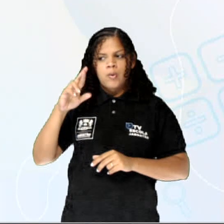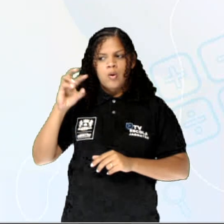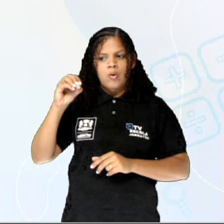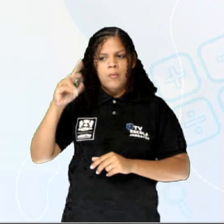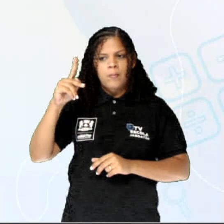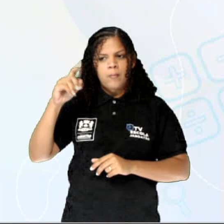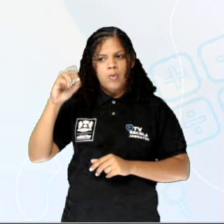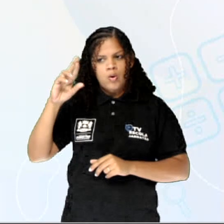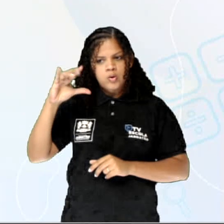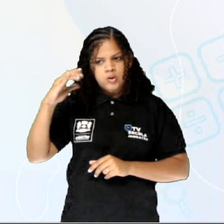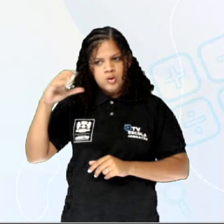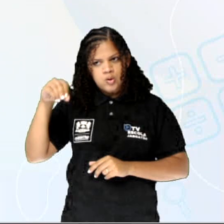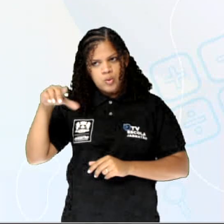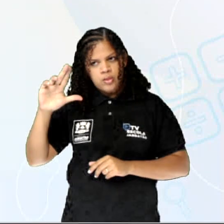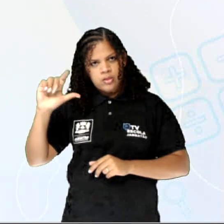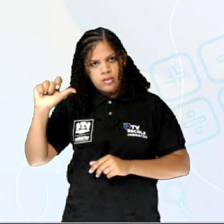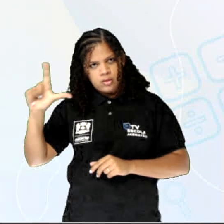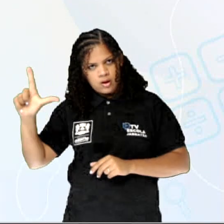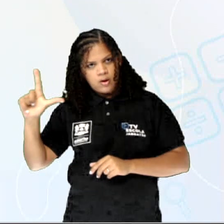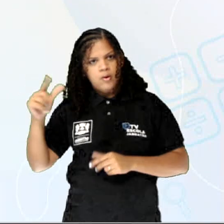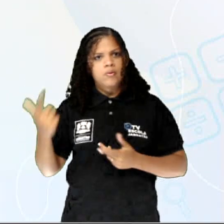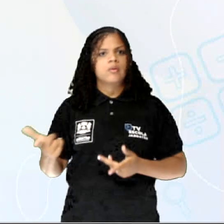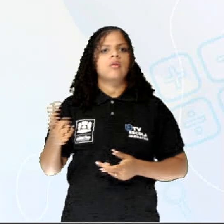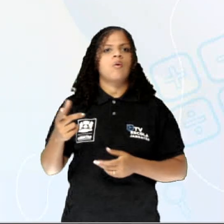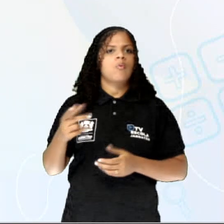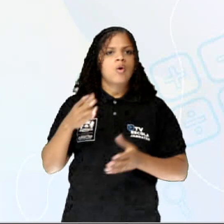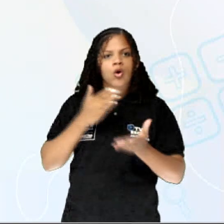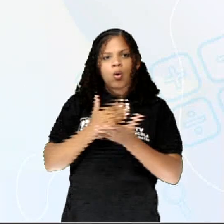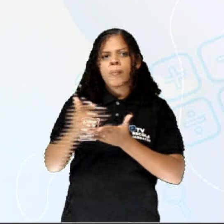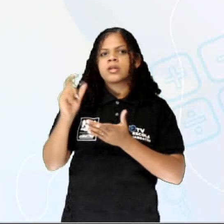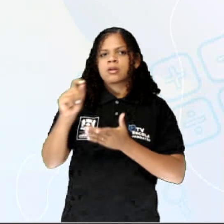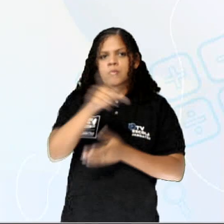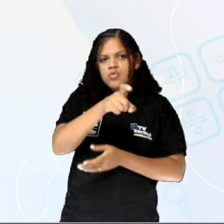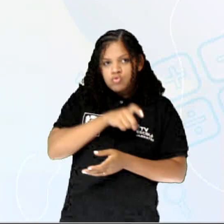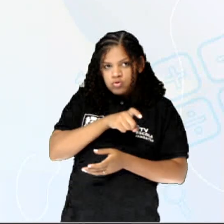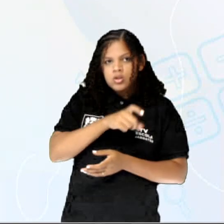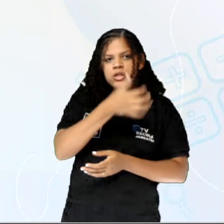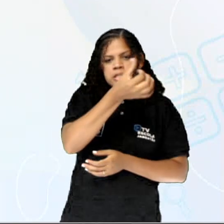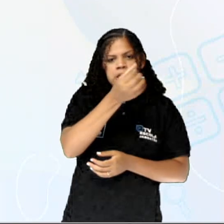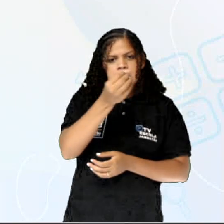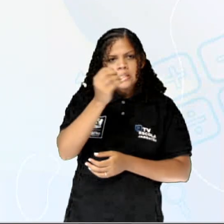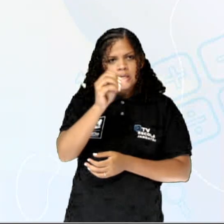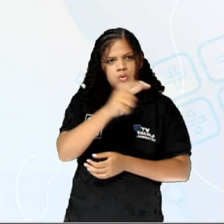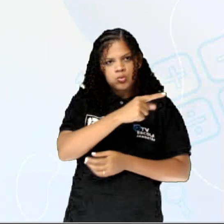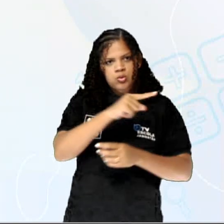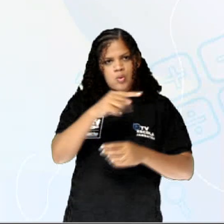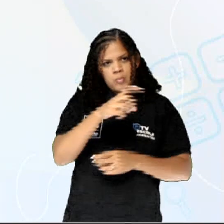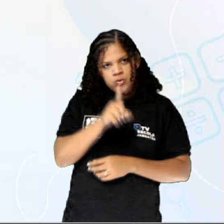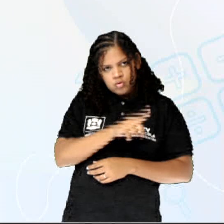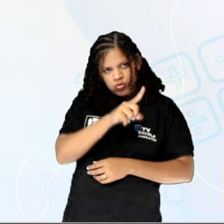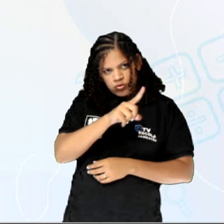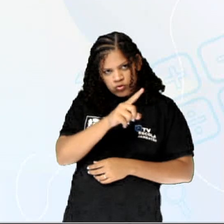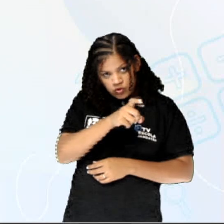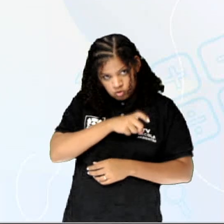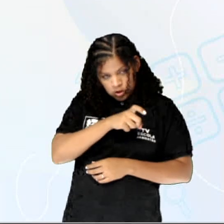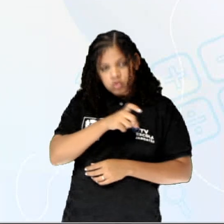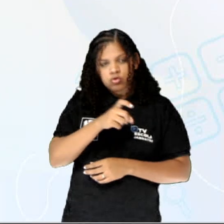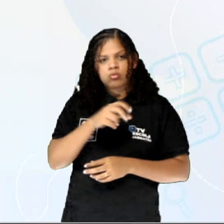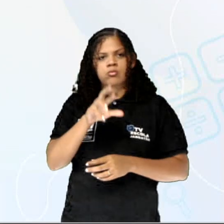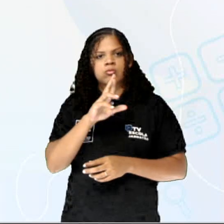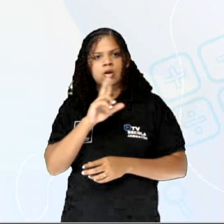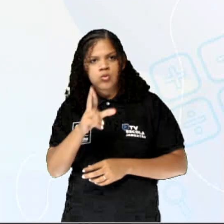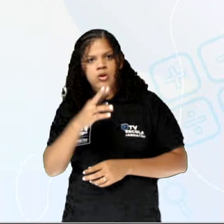vamos pensar outra grandeza, que é a grandeza dias também em relação a dinheiro, porque a referência é onde está o X.